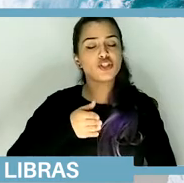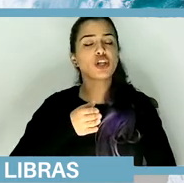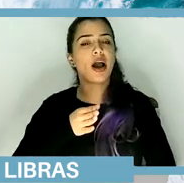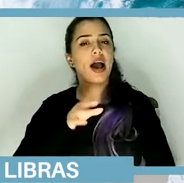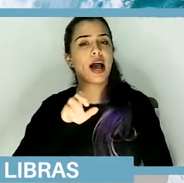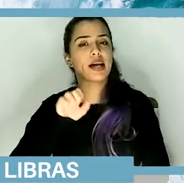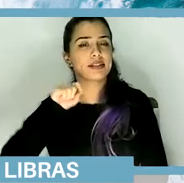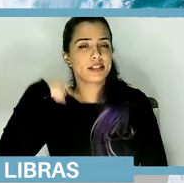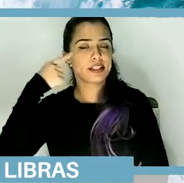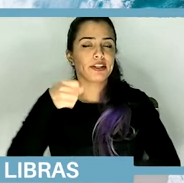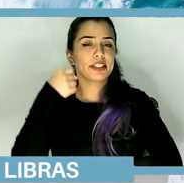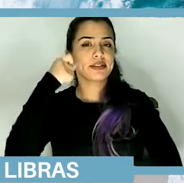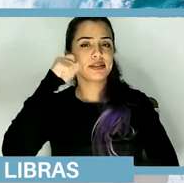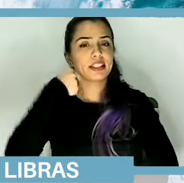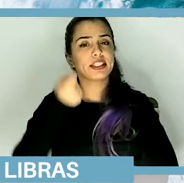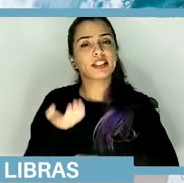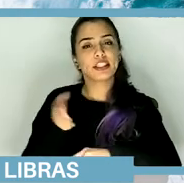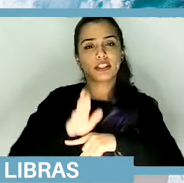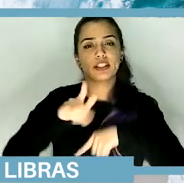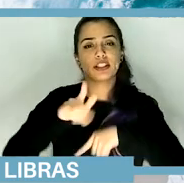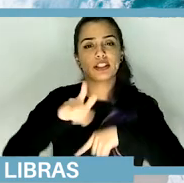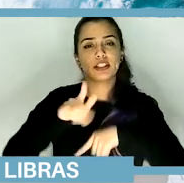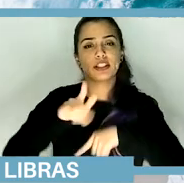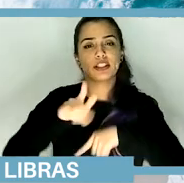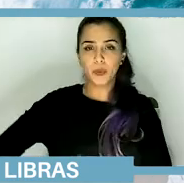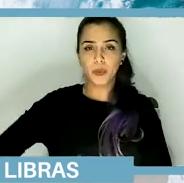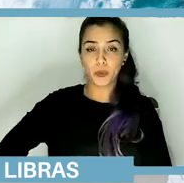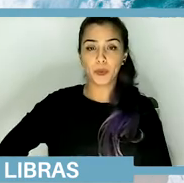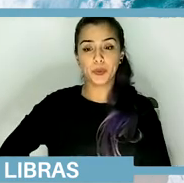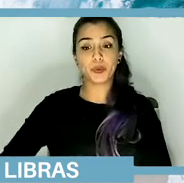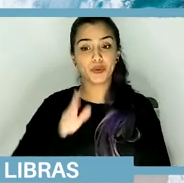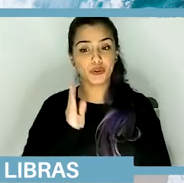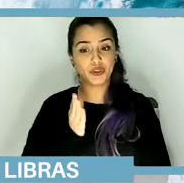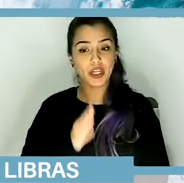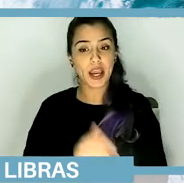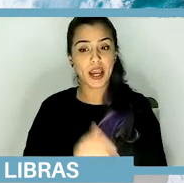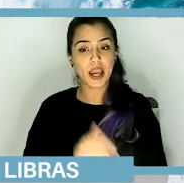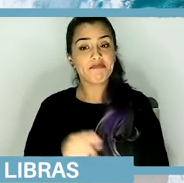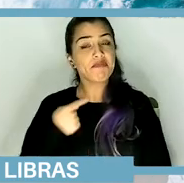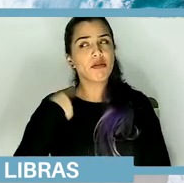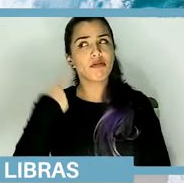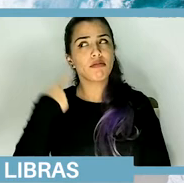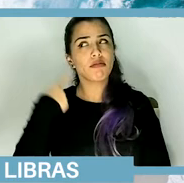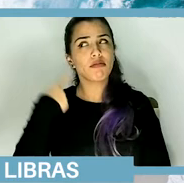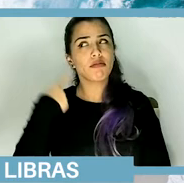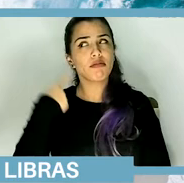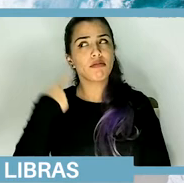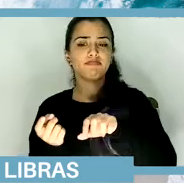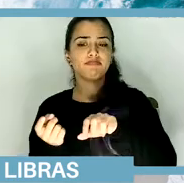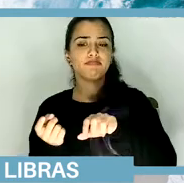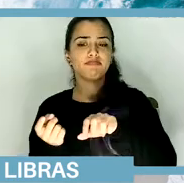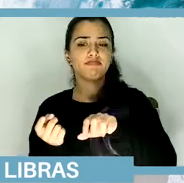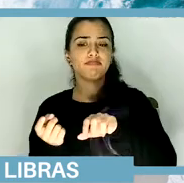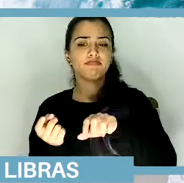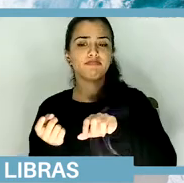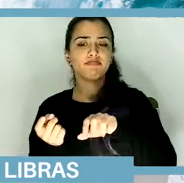também e bom decidi fazer uma transição de carreira porque eu queria fazer mais